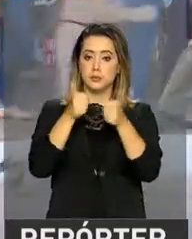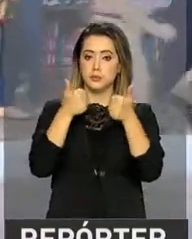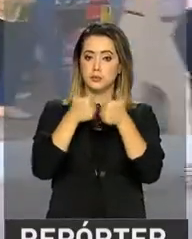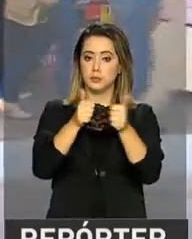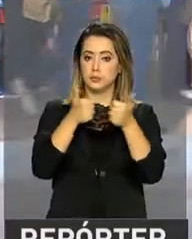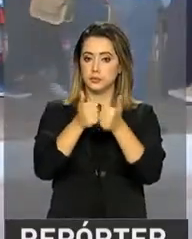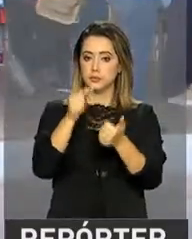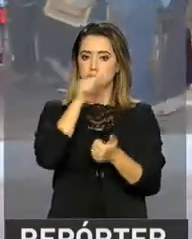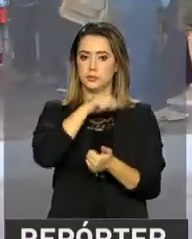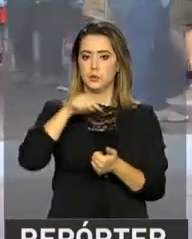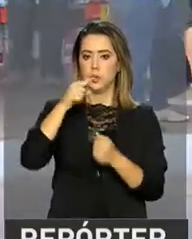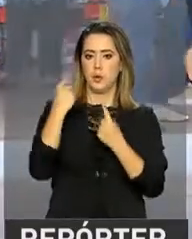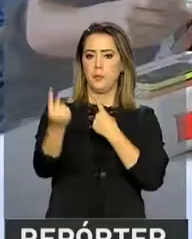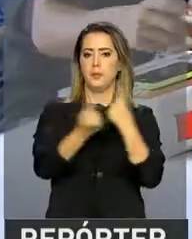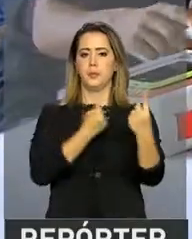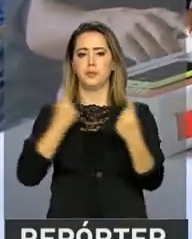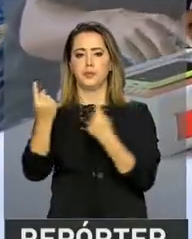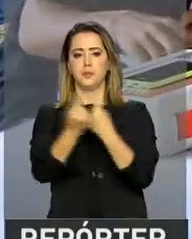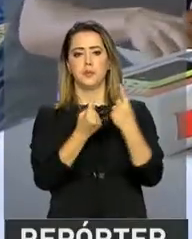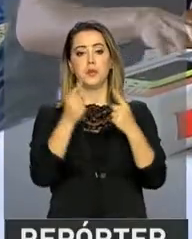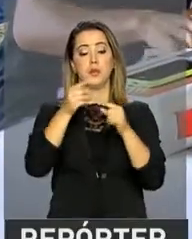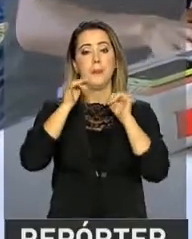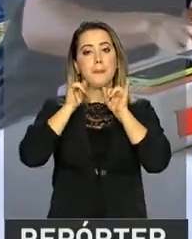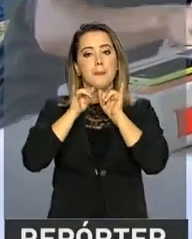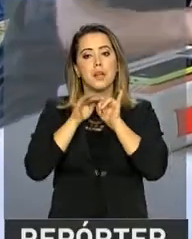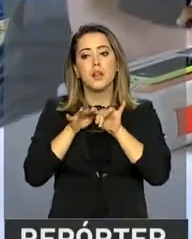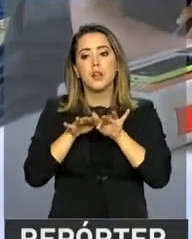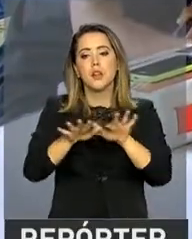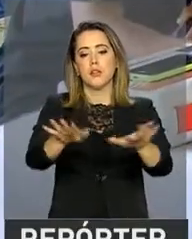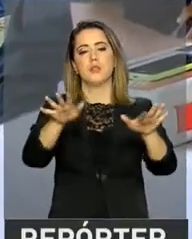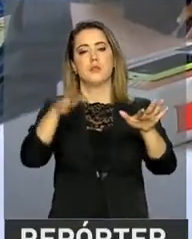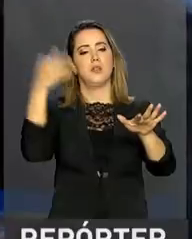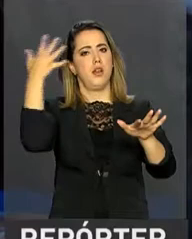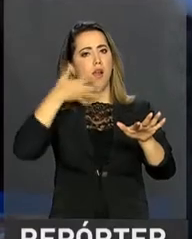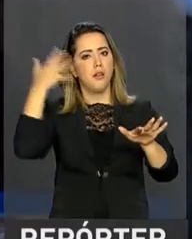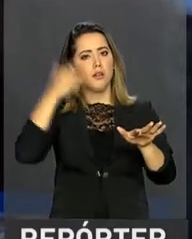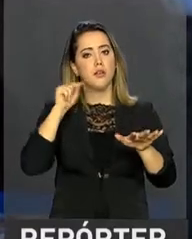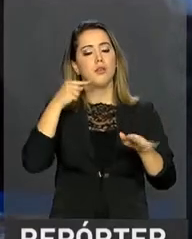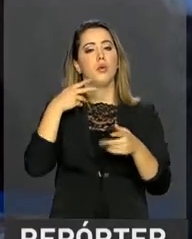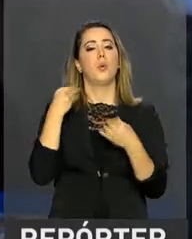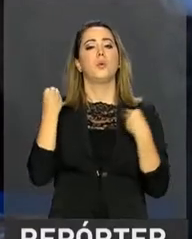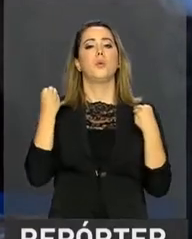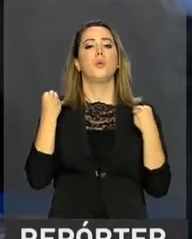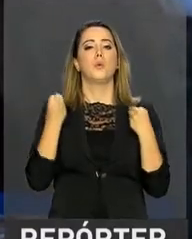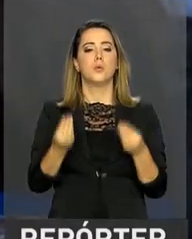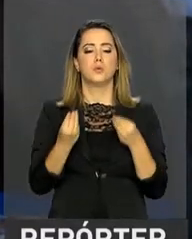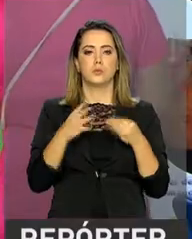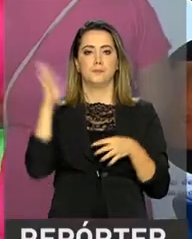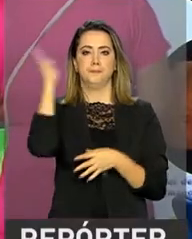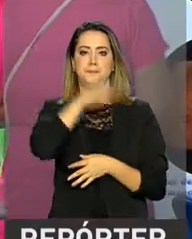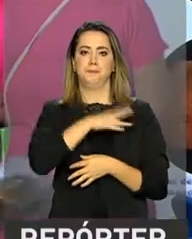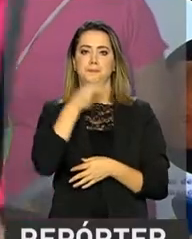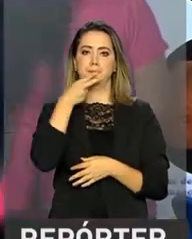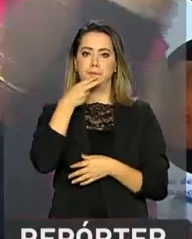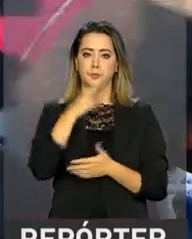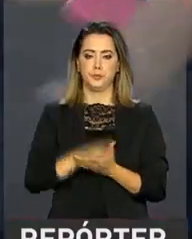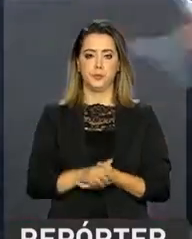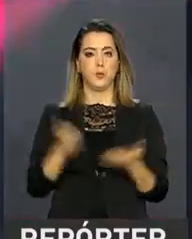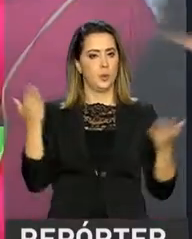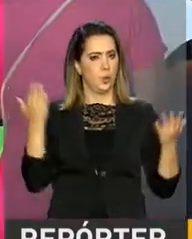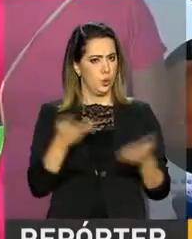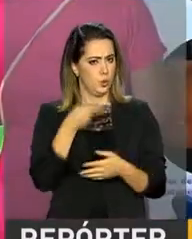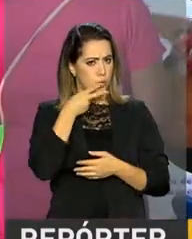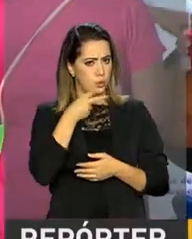locais mais movimentados da cidade, é para conscientizar a população sobre os males causados pelo cigarro. O tabaco hoje já